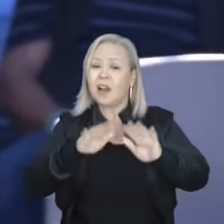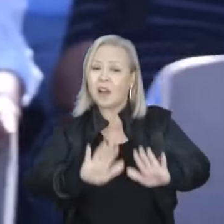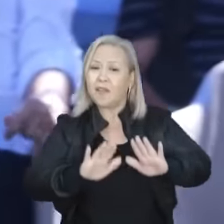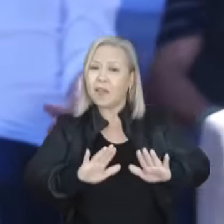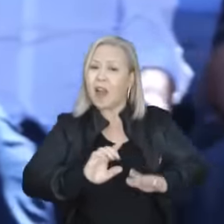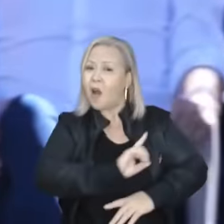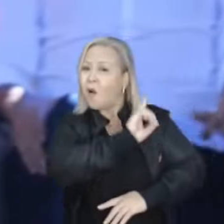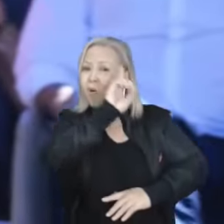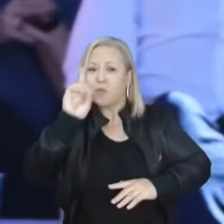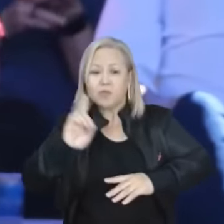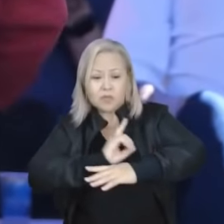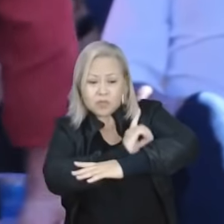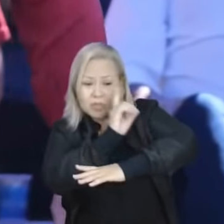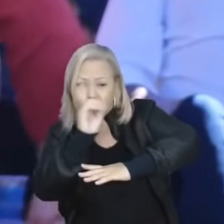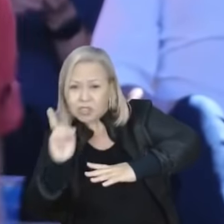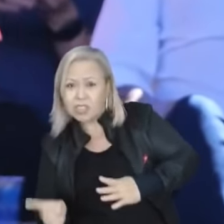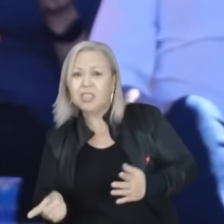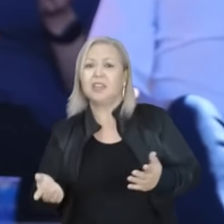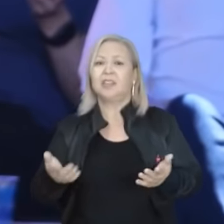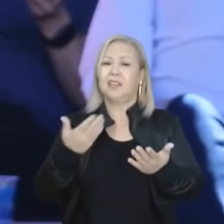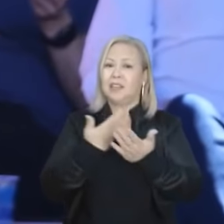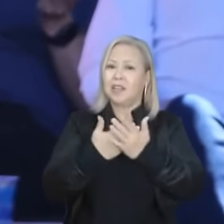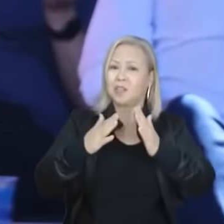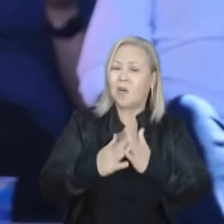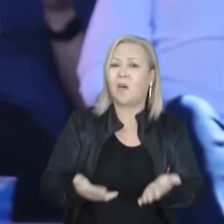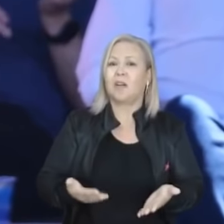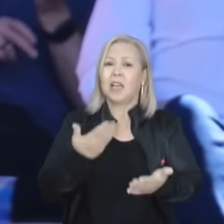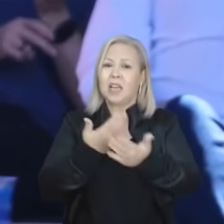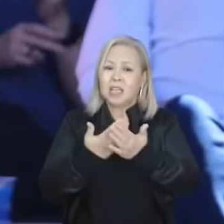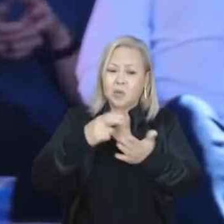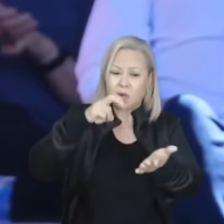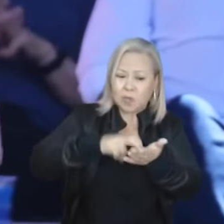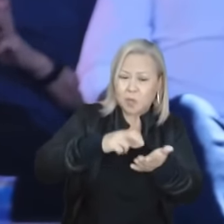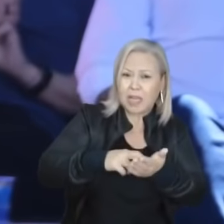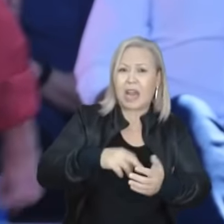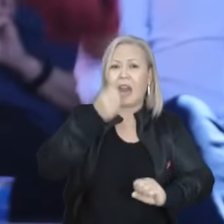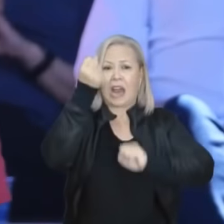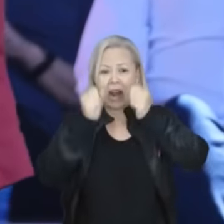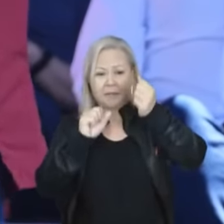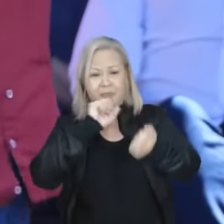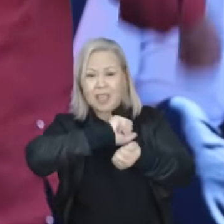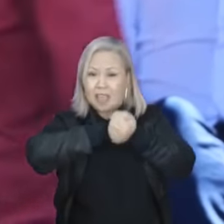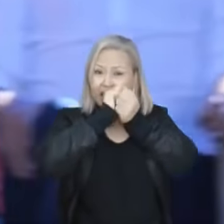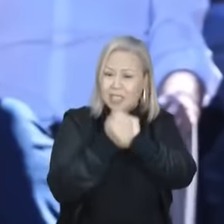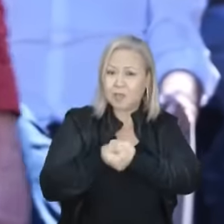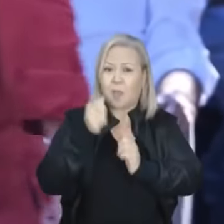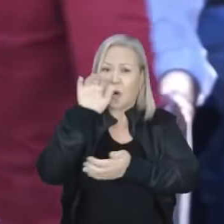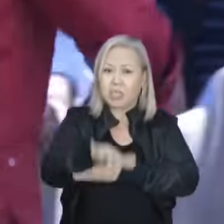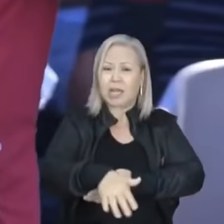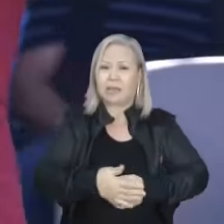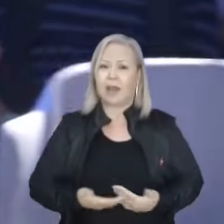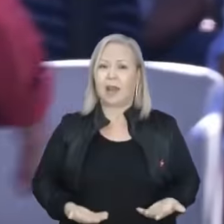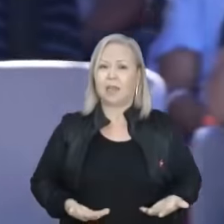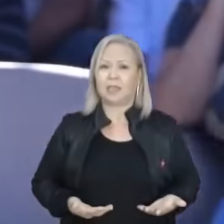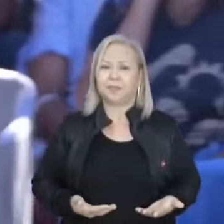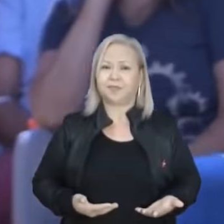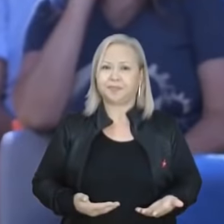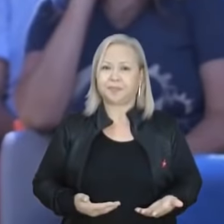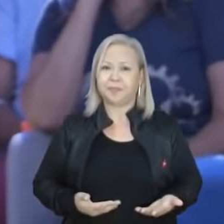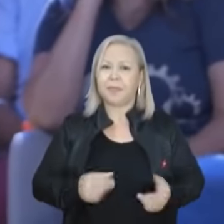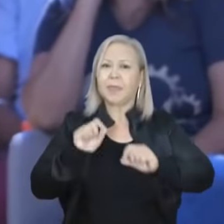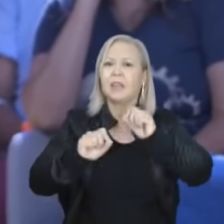Estuda de manhã, faz ginástica à tarde, joga bola. Quem sabe se as crianças tiverem mais esporte na escola, o Corinthians